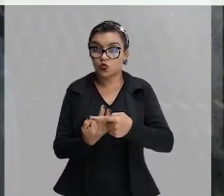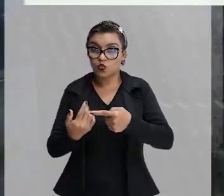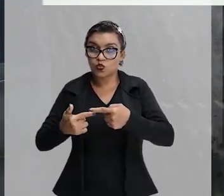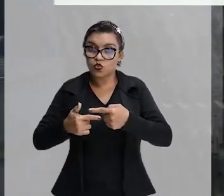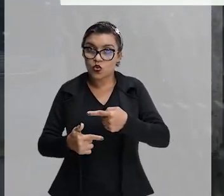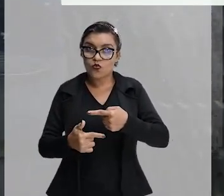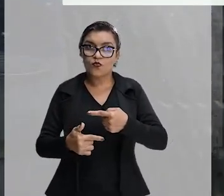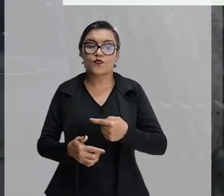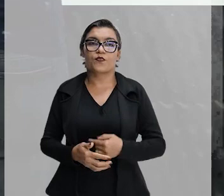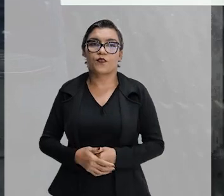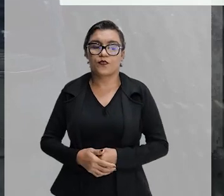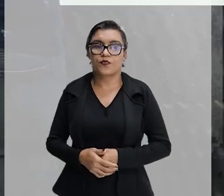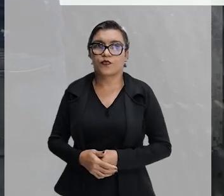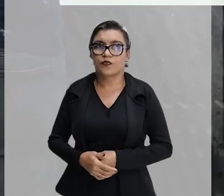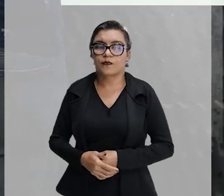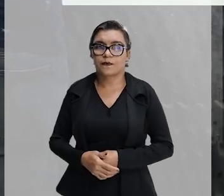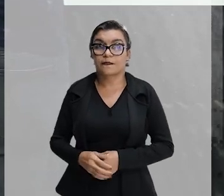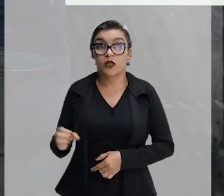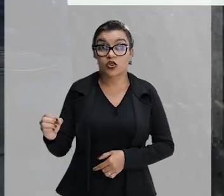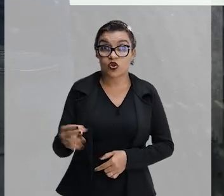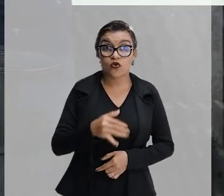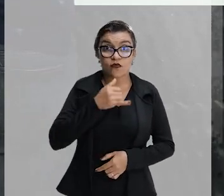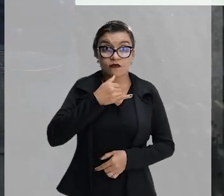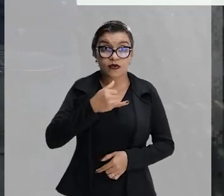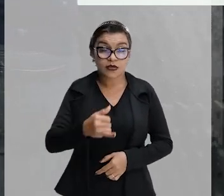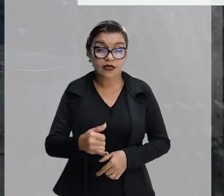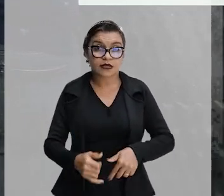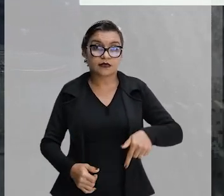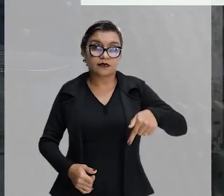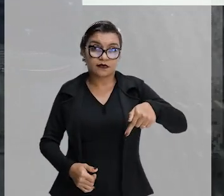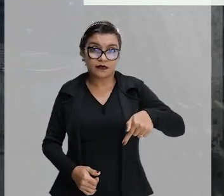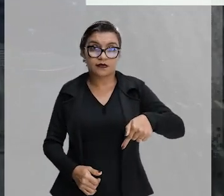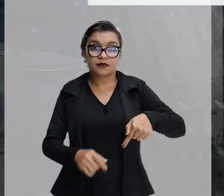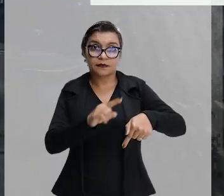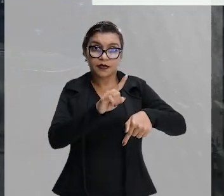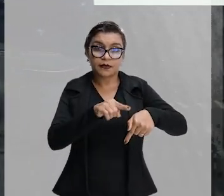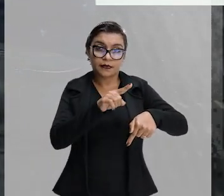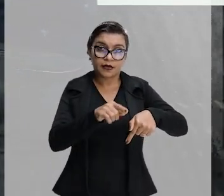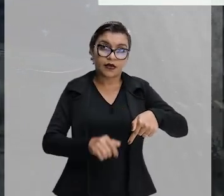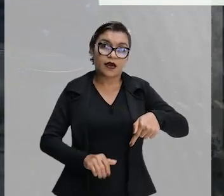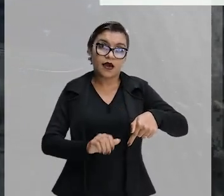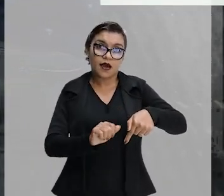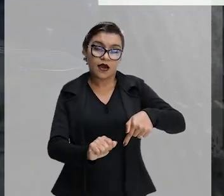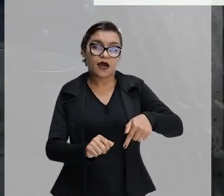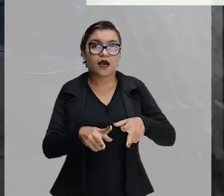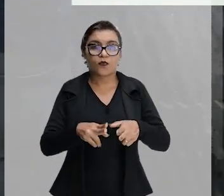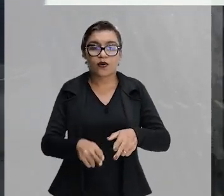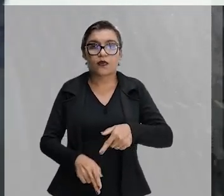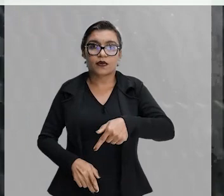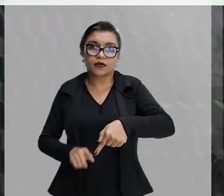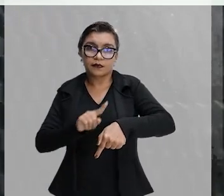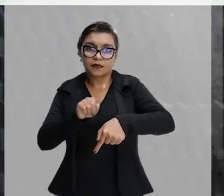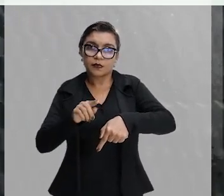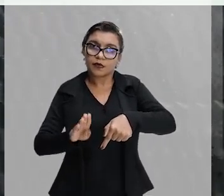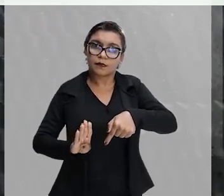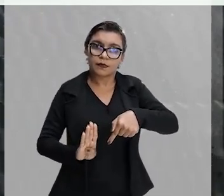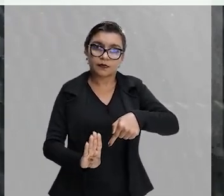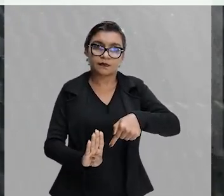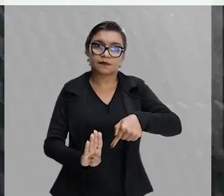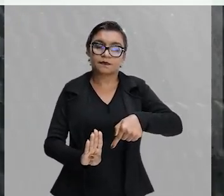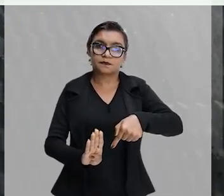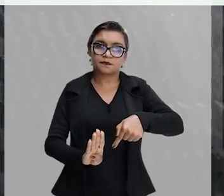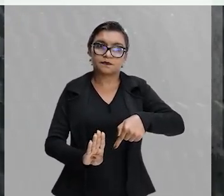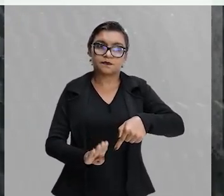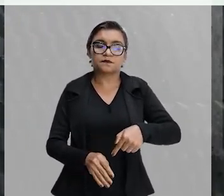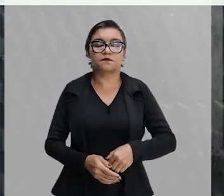lá, ó. A nova carga A vai ser igual a nova B, que isso vai ser igual. Q'